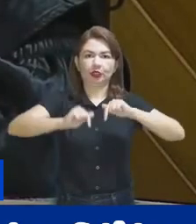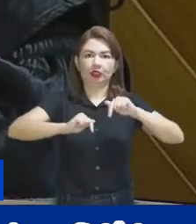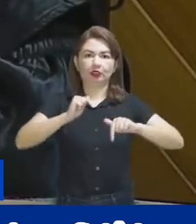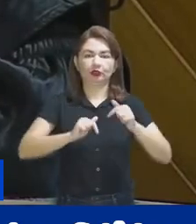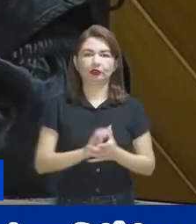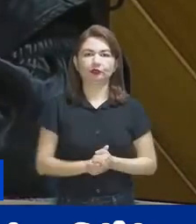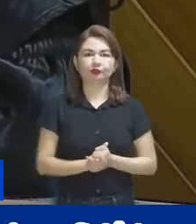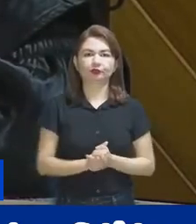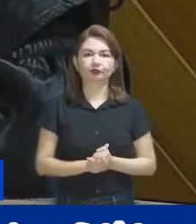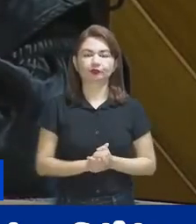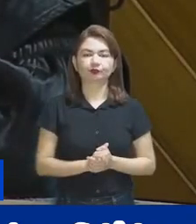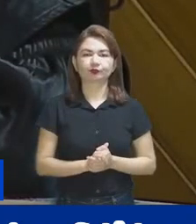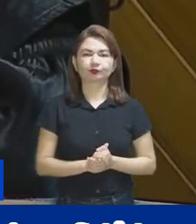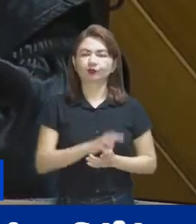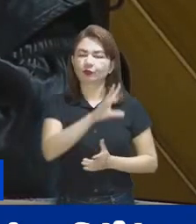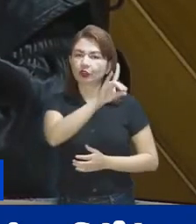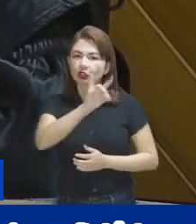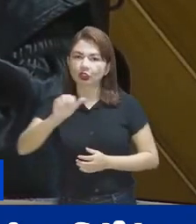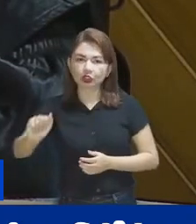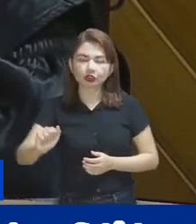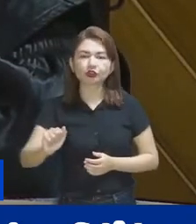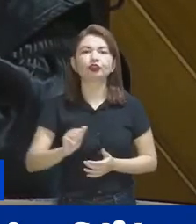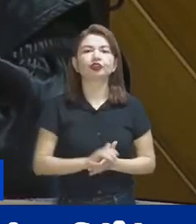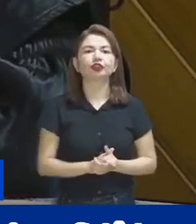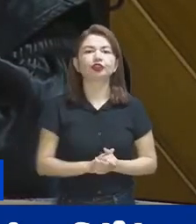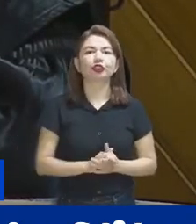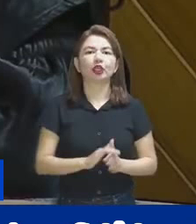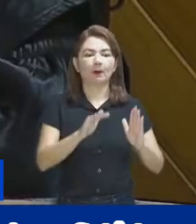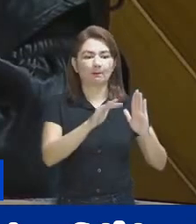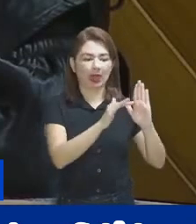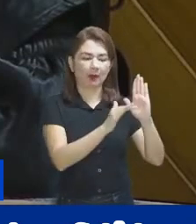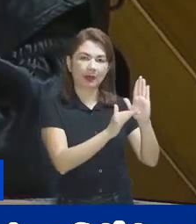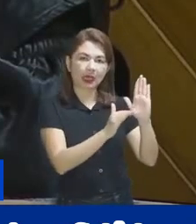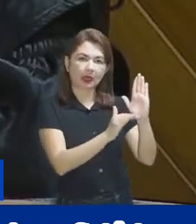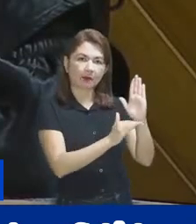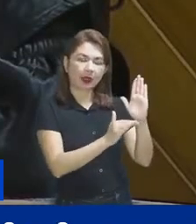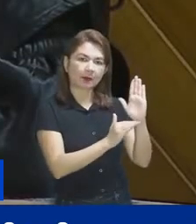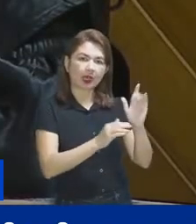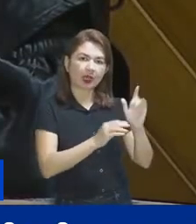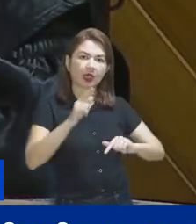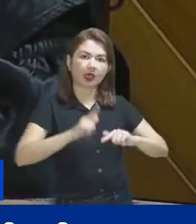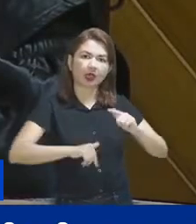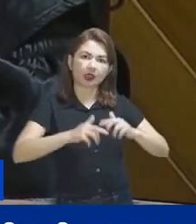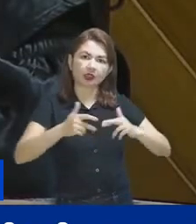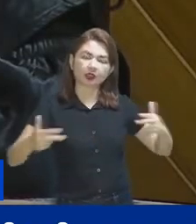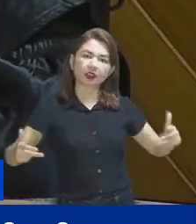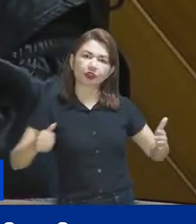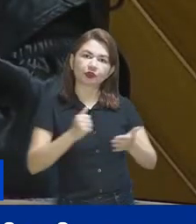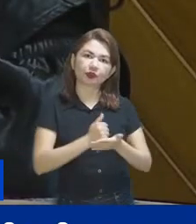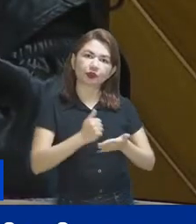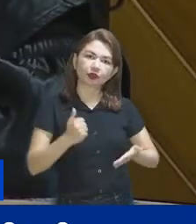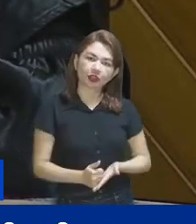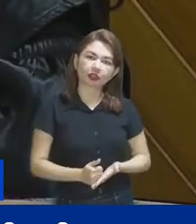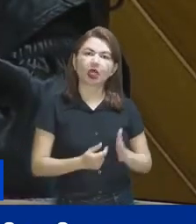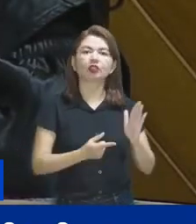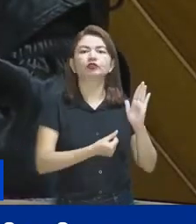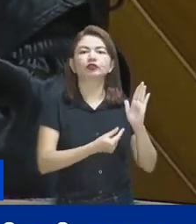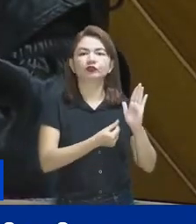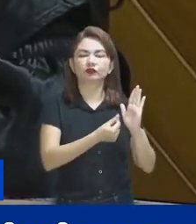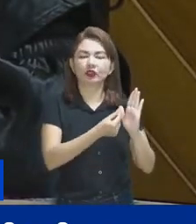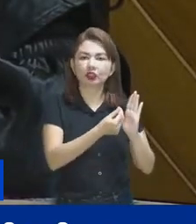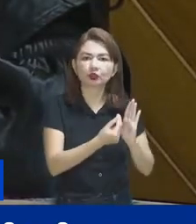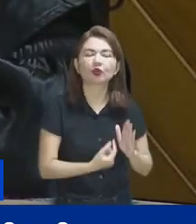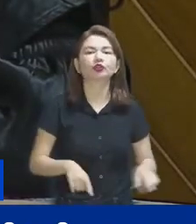a identificação das datas de emissão, objetos contratados, os beneficiários, os valores contratados